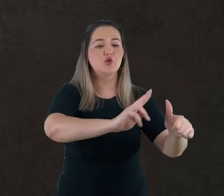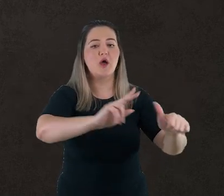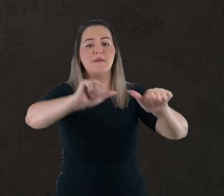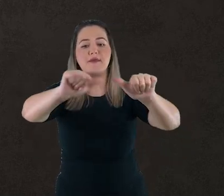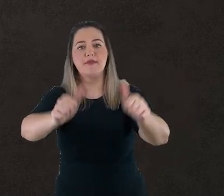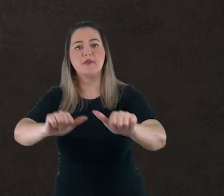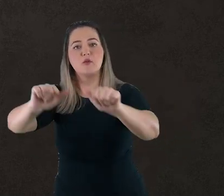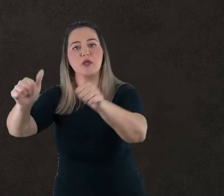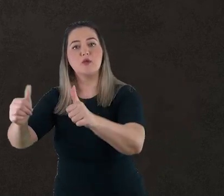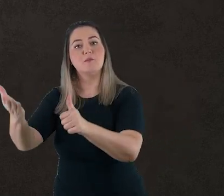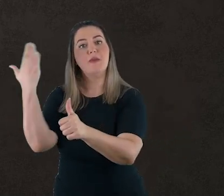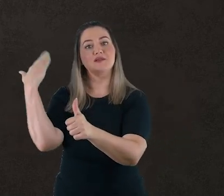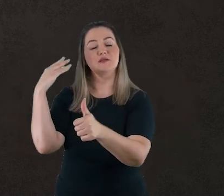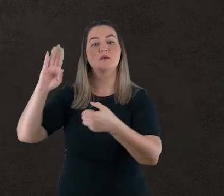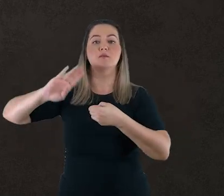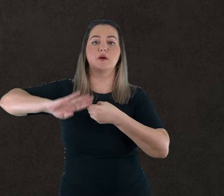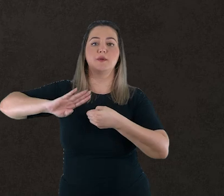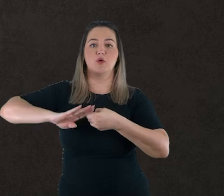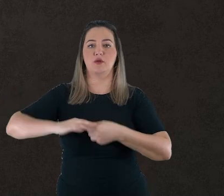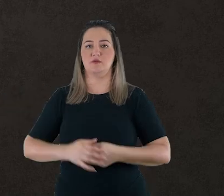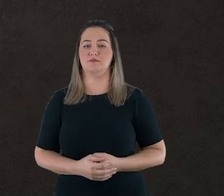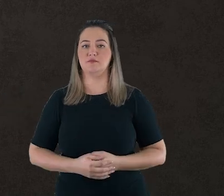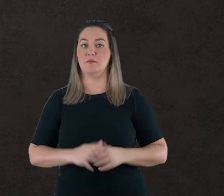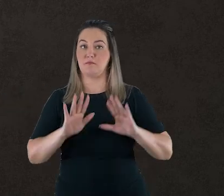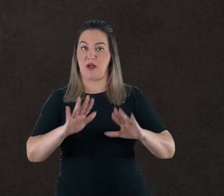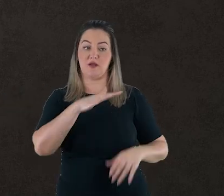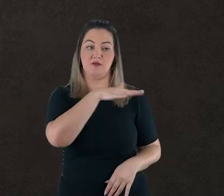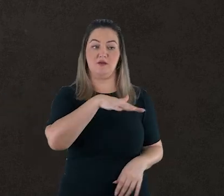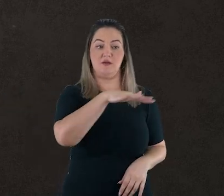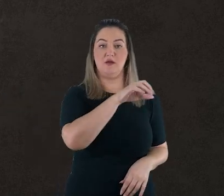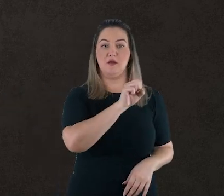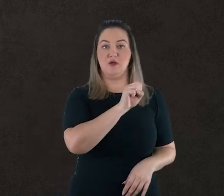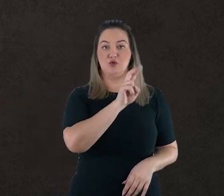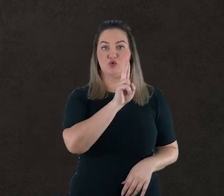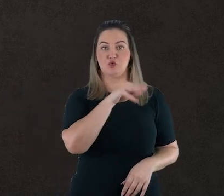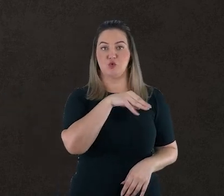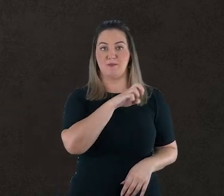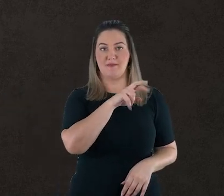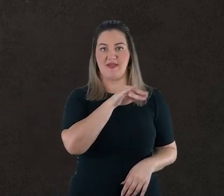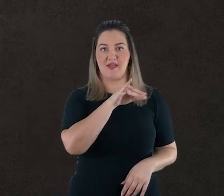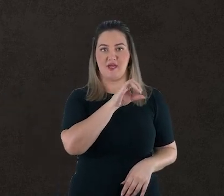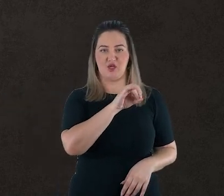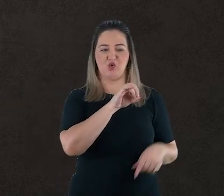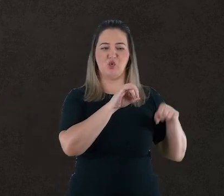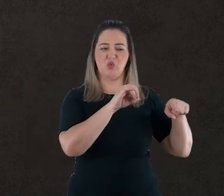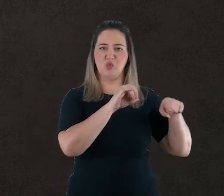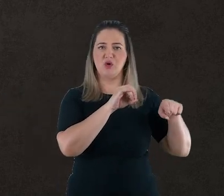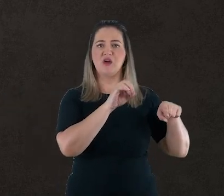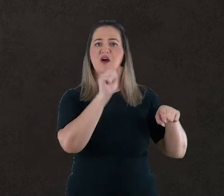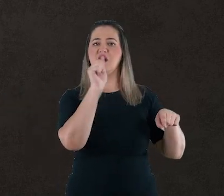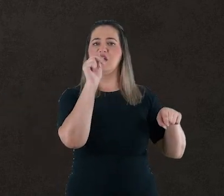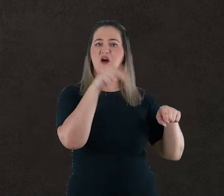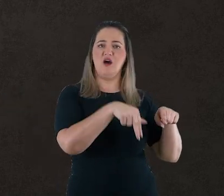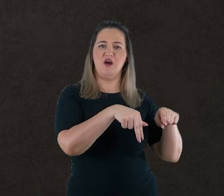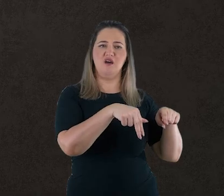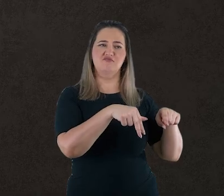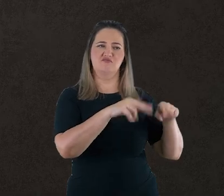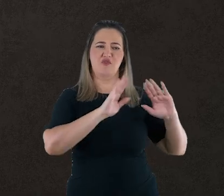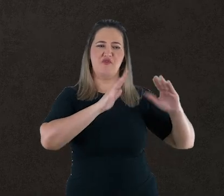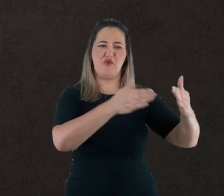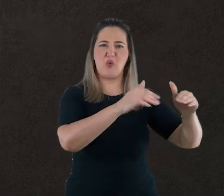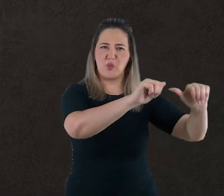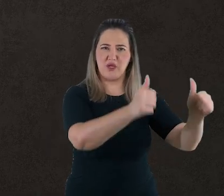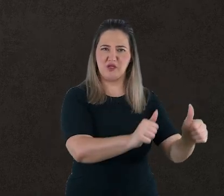Babilônia. Embora no sumério o nome de An nunca seja escrito com um determinativo divino, no caso da